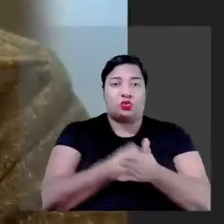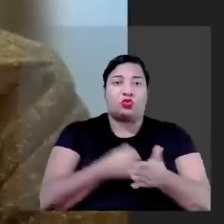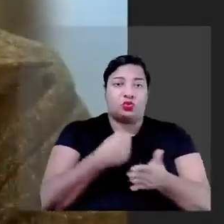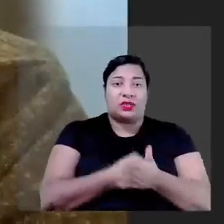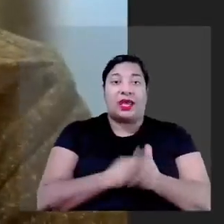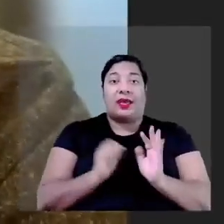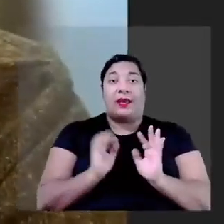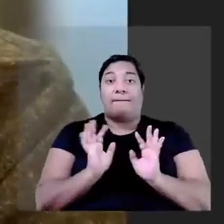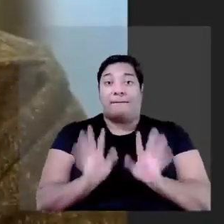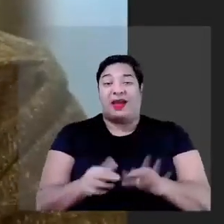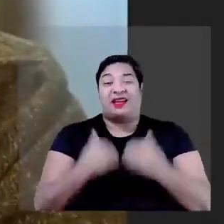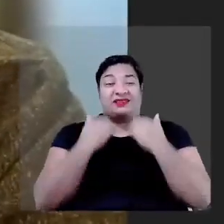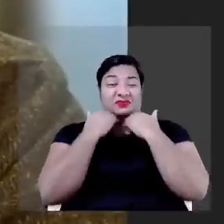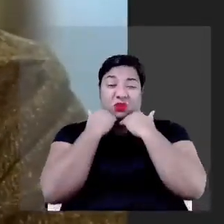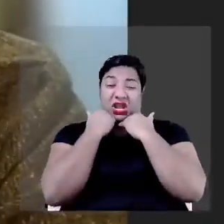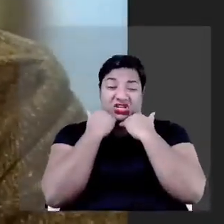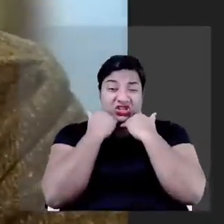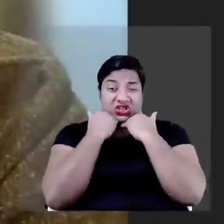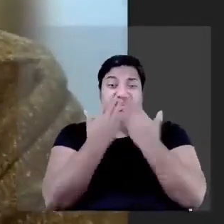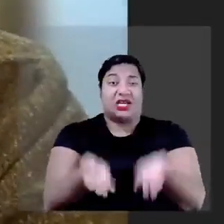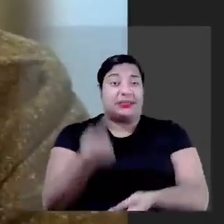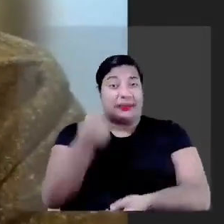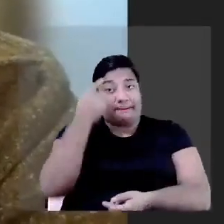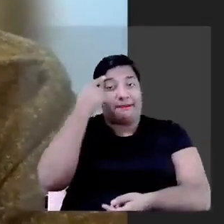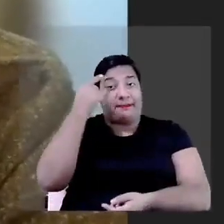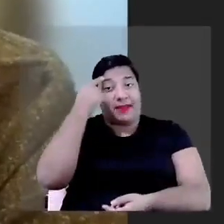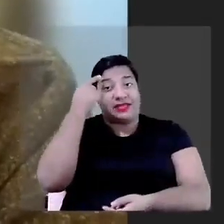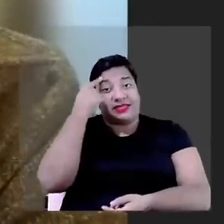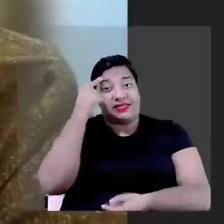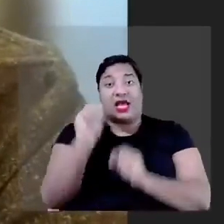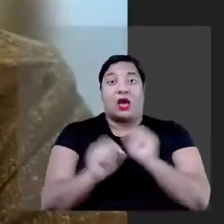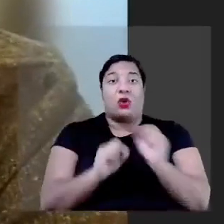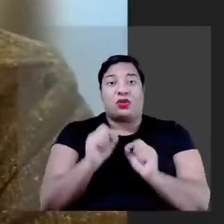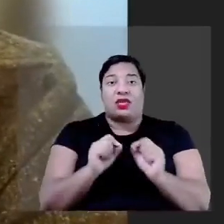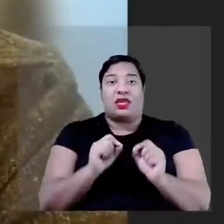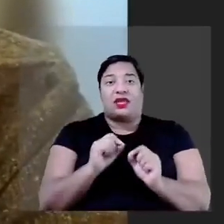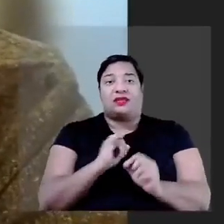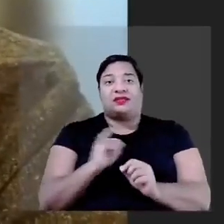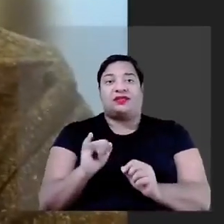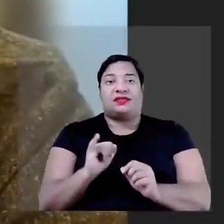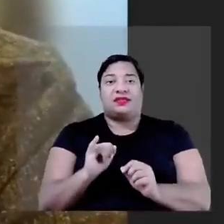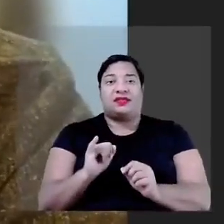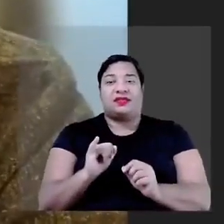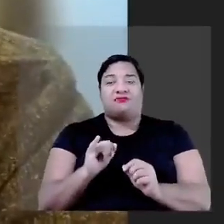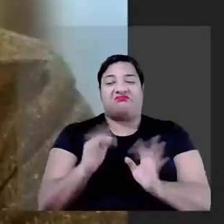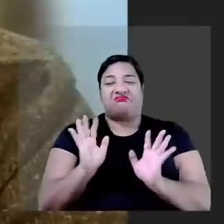não adianta pensar que, se encostar o corpo,